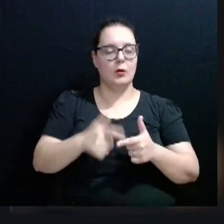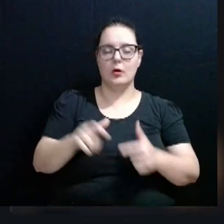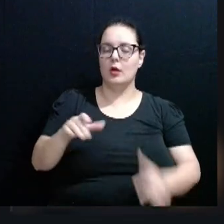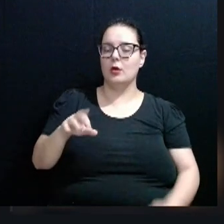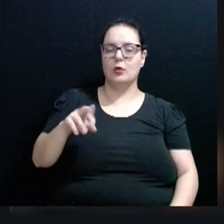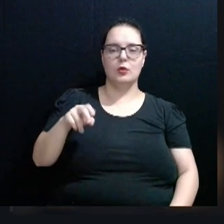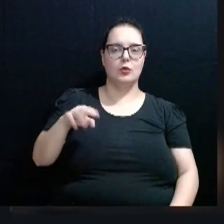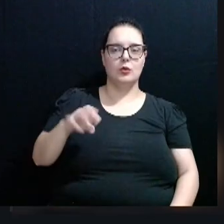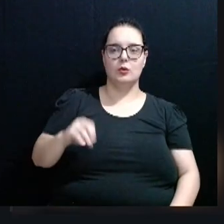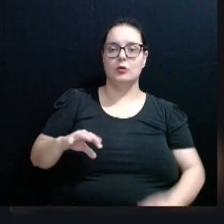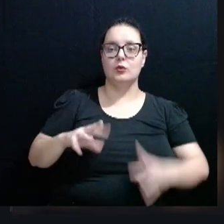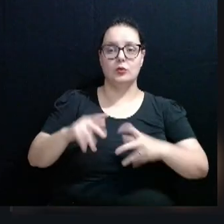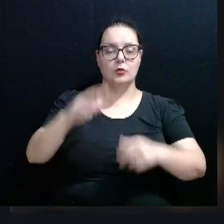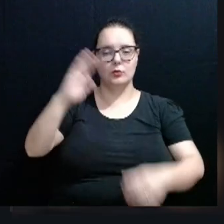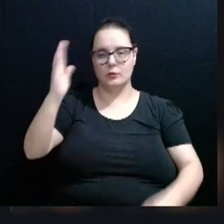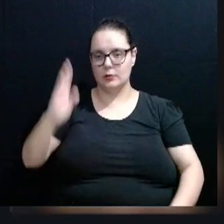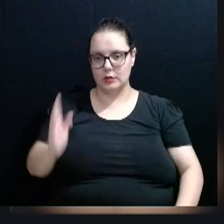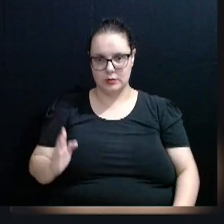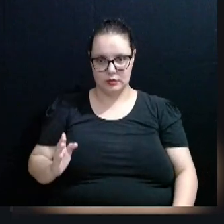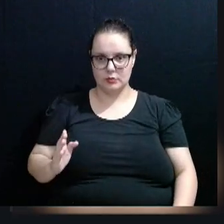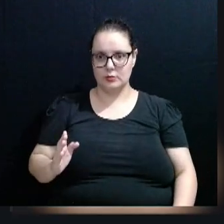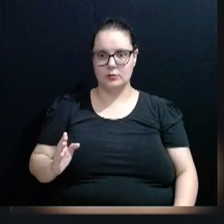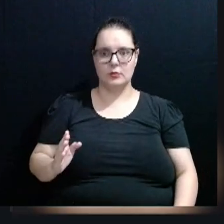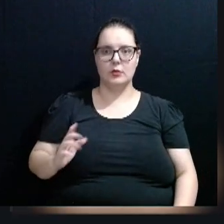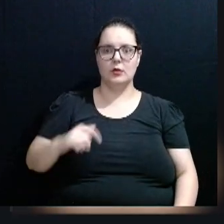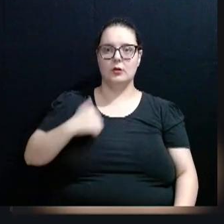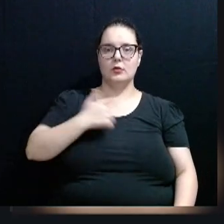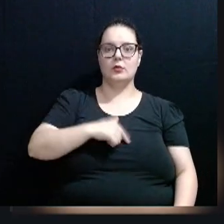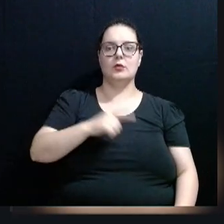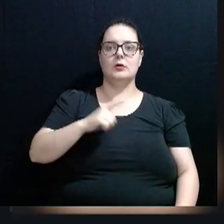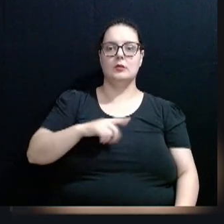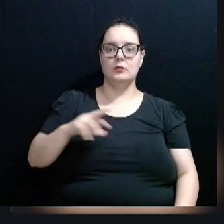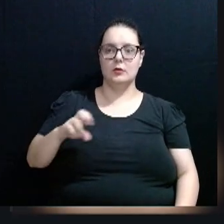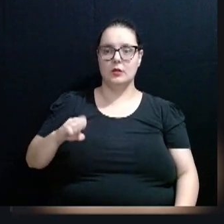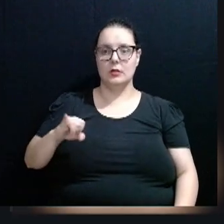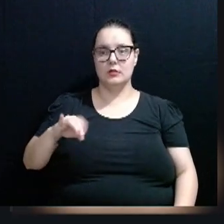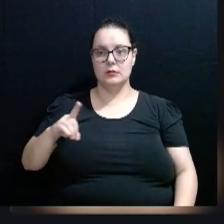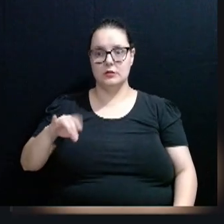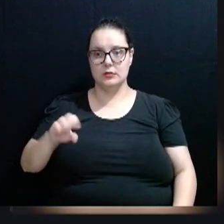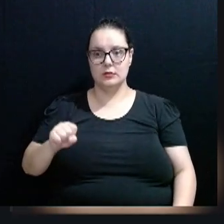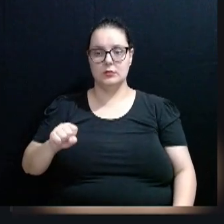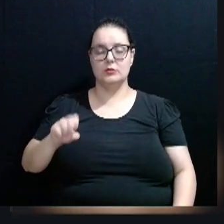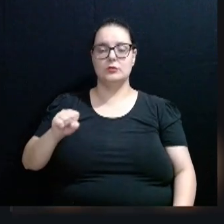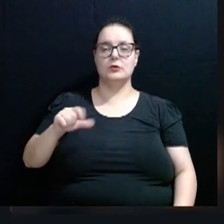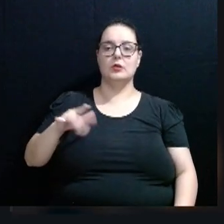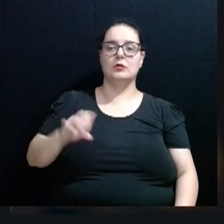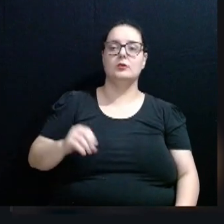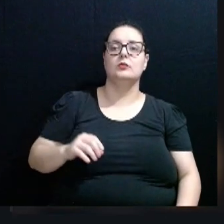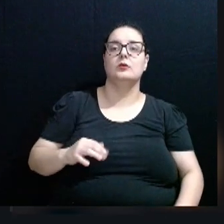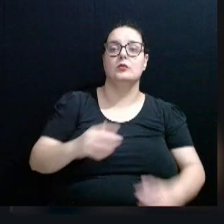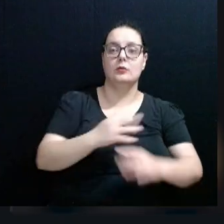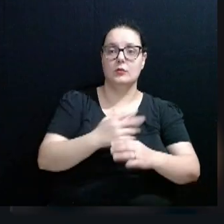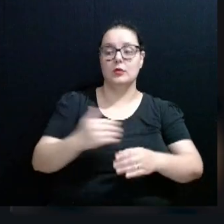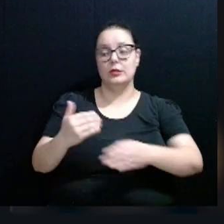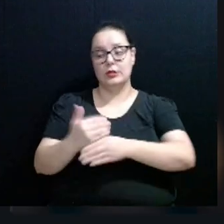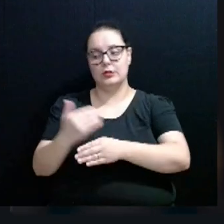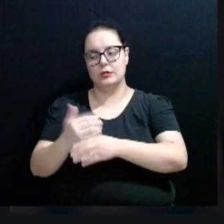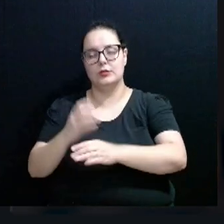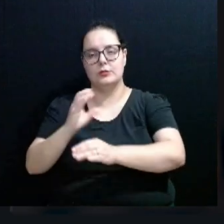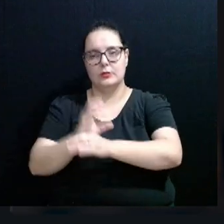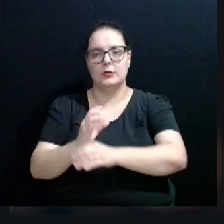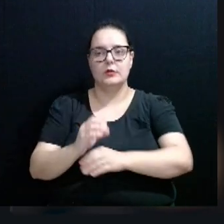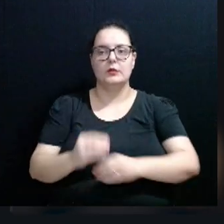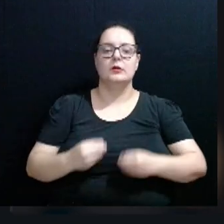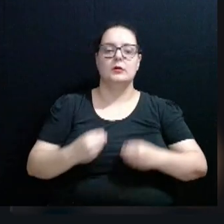né? A gente tem a questão do resíduo sólido urbano, do resíduo de construção civil, que acabam recaindo sobre